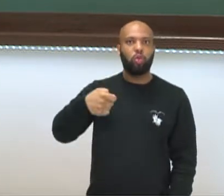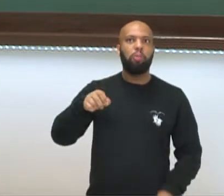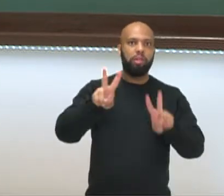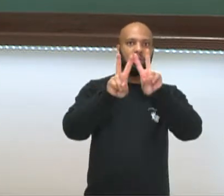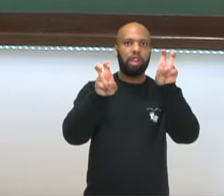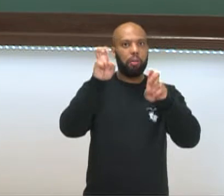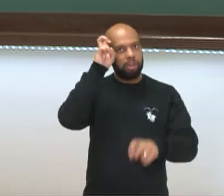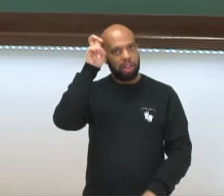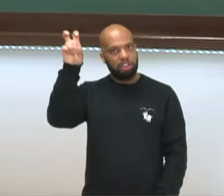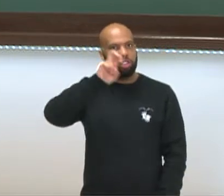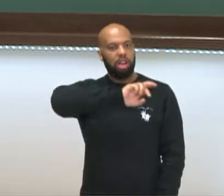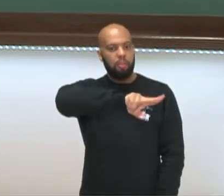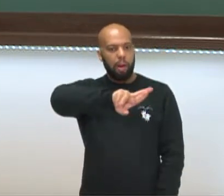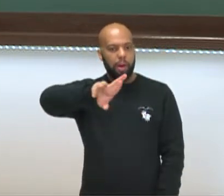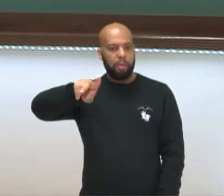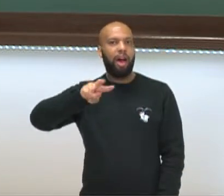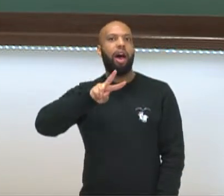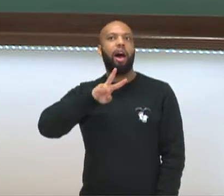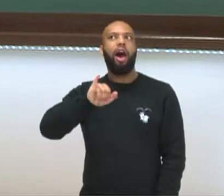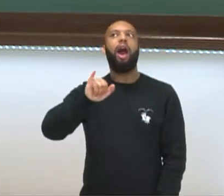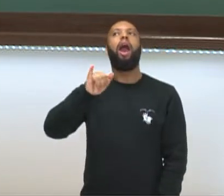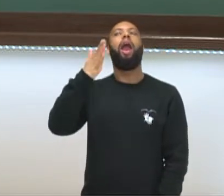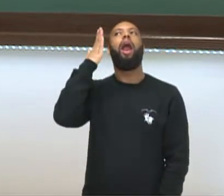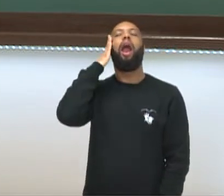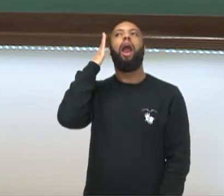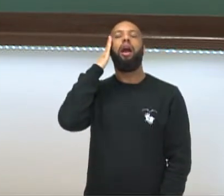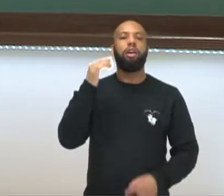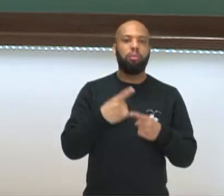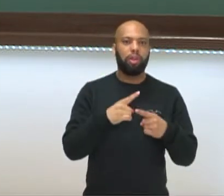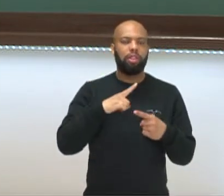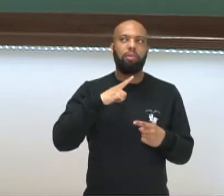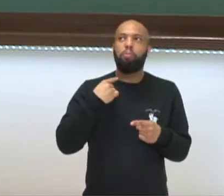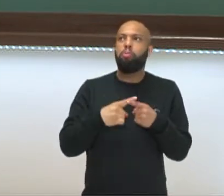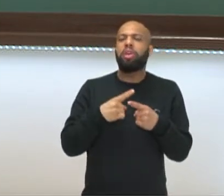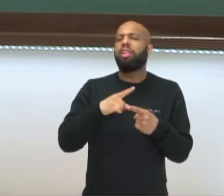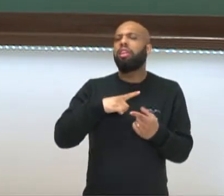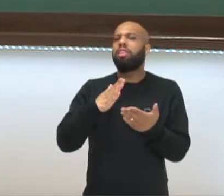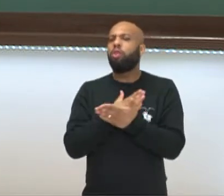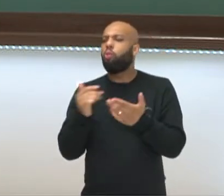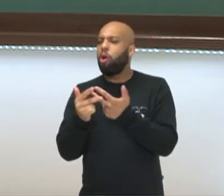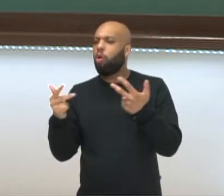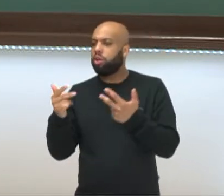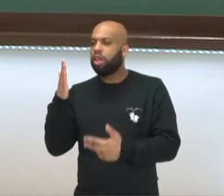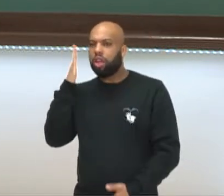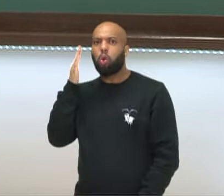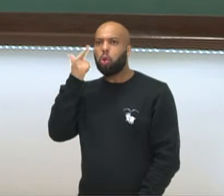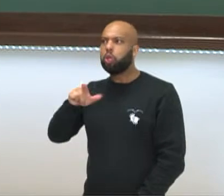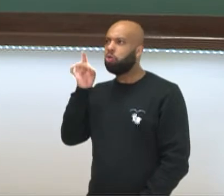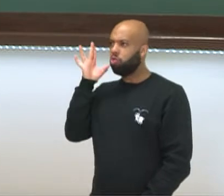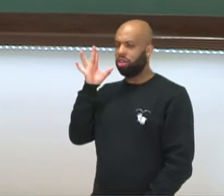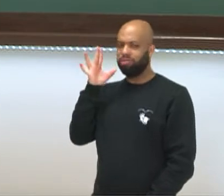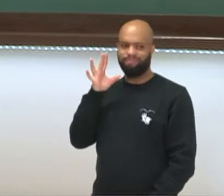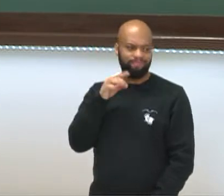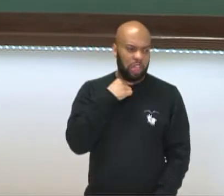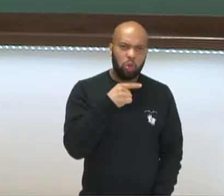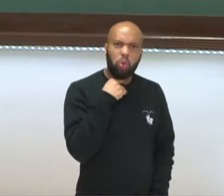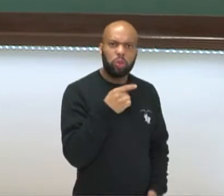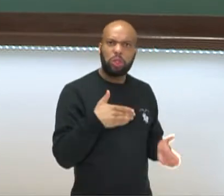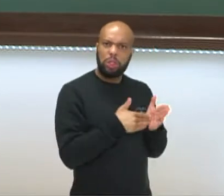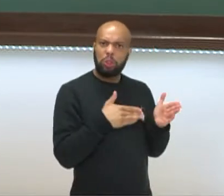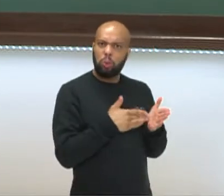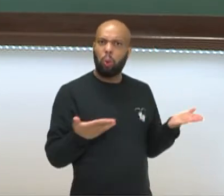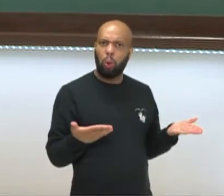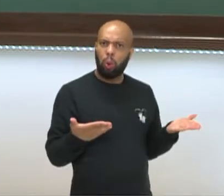fazer sentido para você, do porquê às vezes algumas coisas você tem mais facilidade e outras nem tanto. E aí você